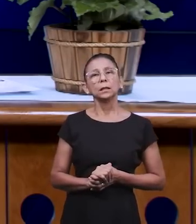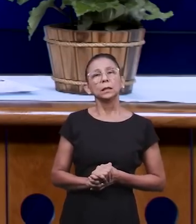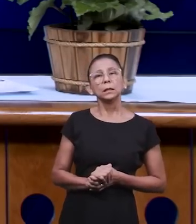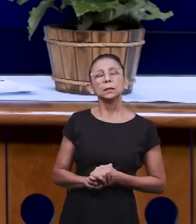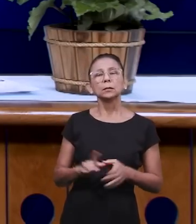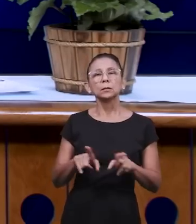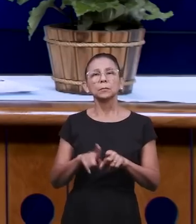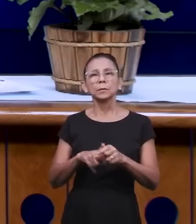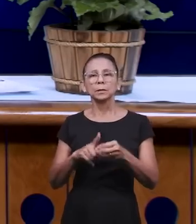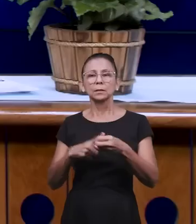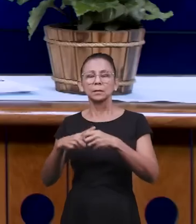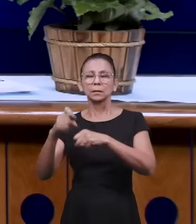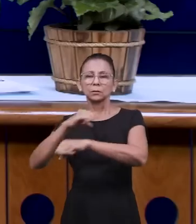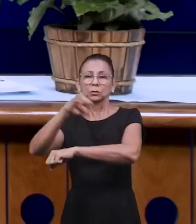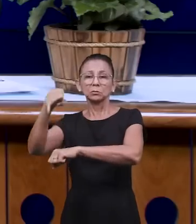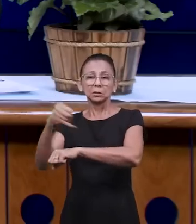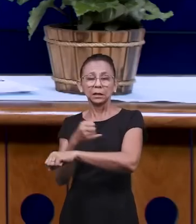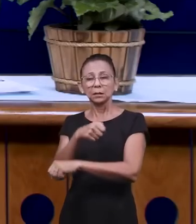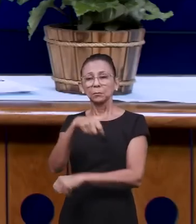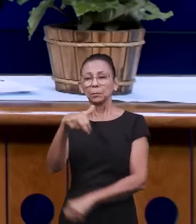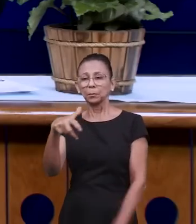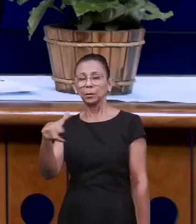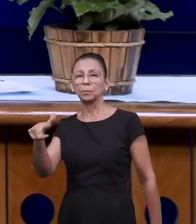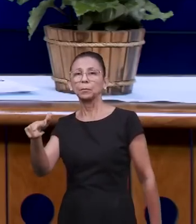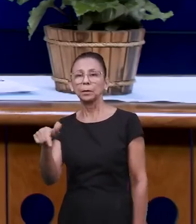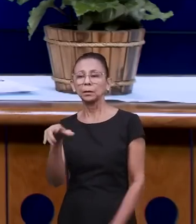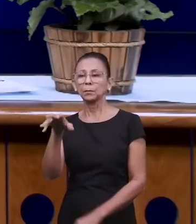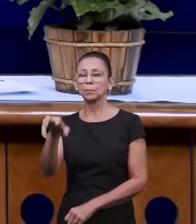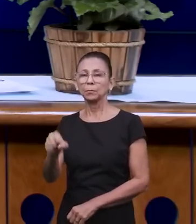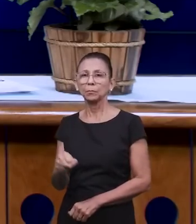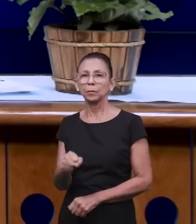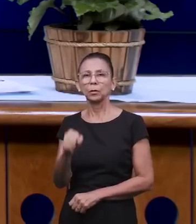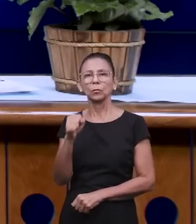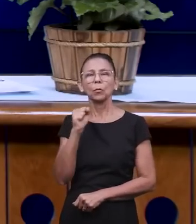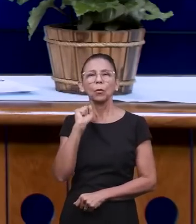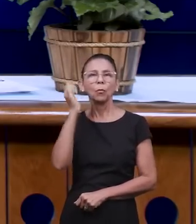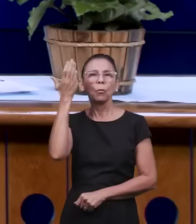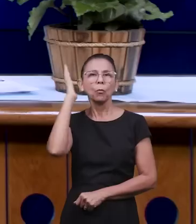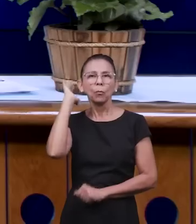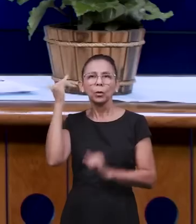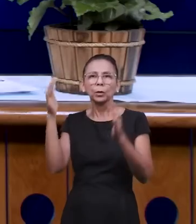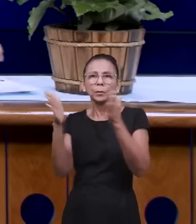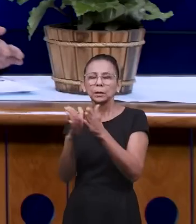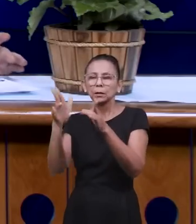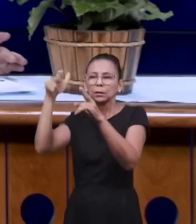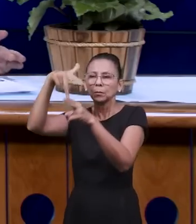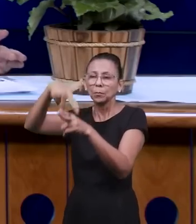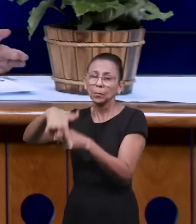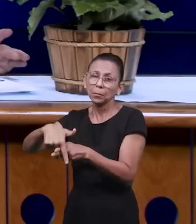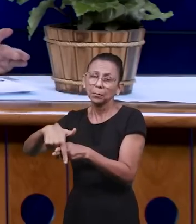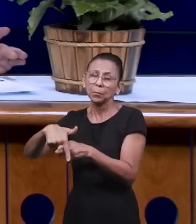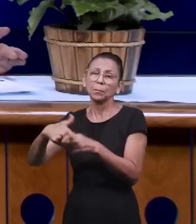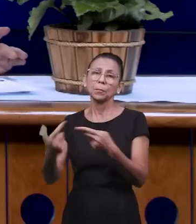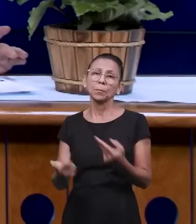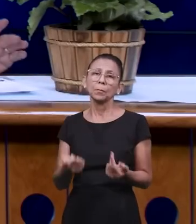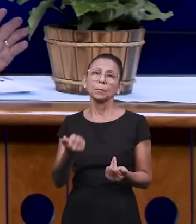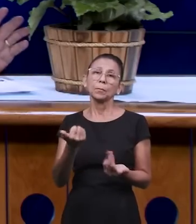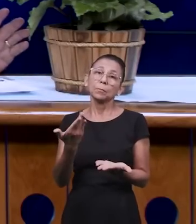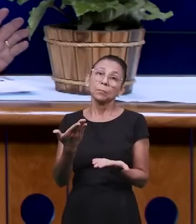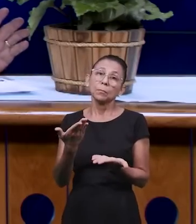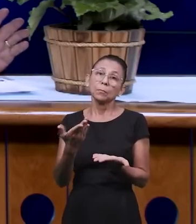Jacó é o homem, a terra de Israel é a terra e o povo de Israel são os descendentes